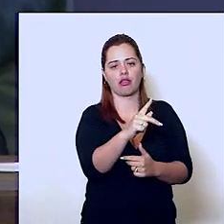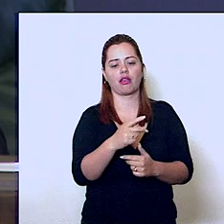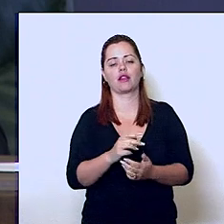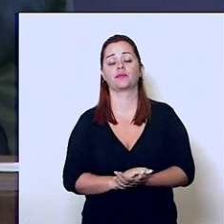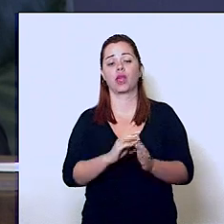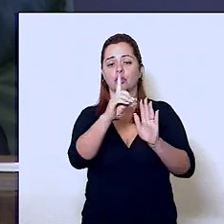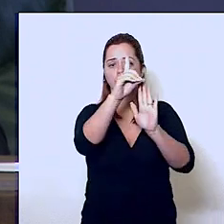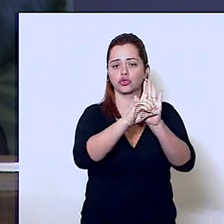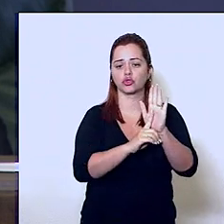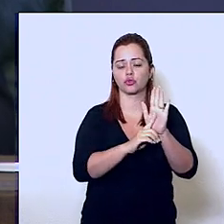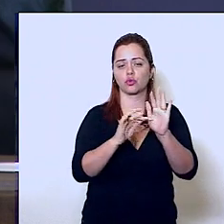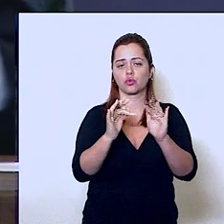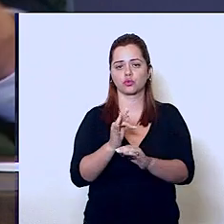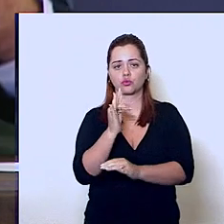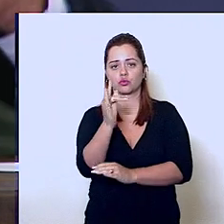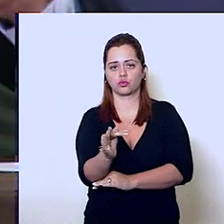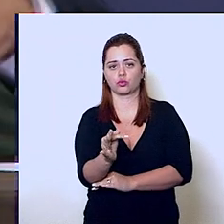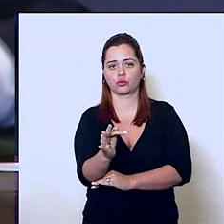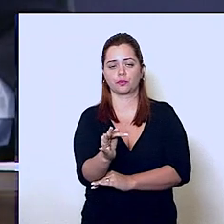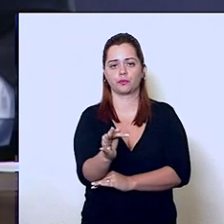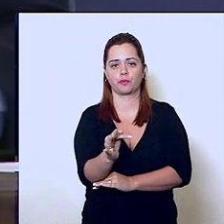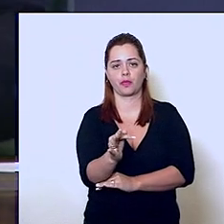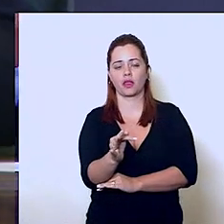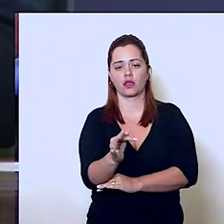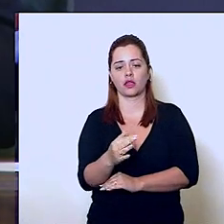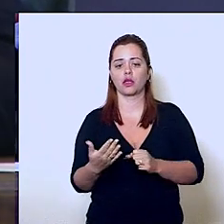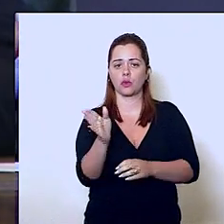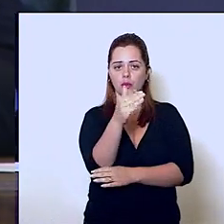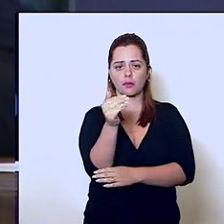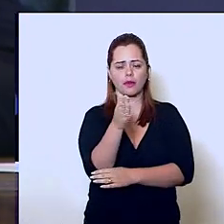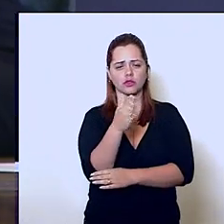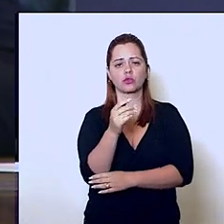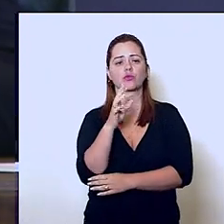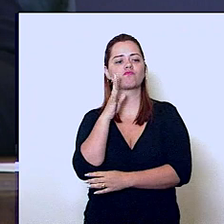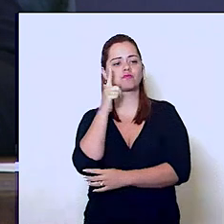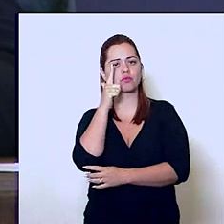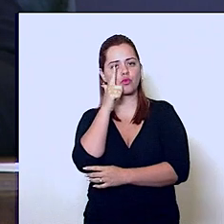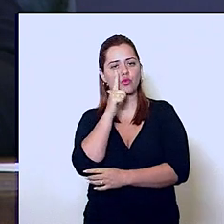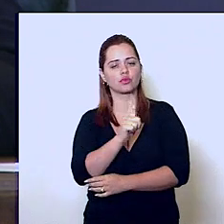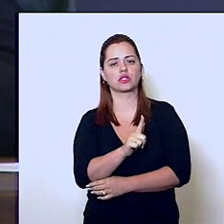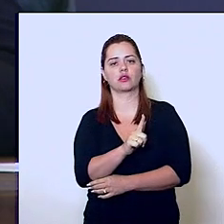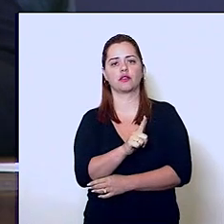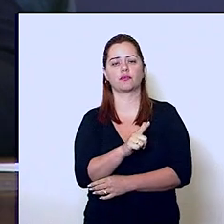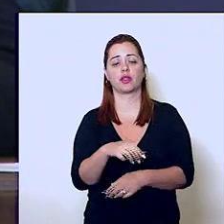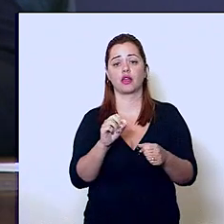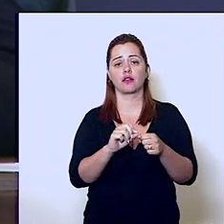futura. E isso o embaixador conseguia, né, de maneira não rebuscada,